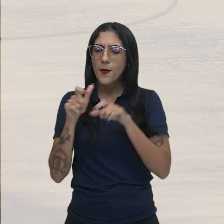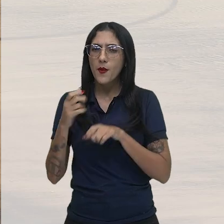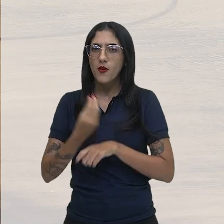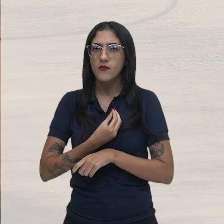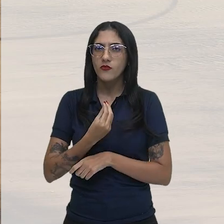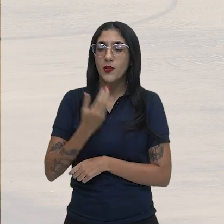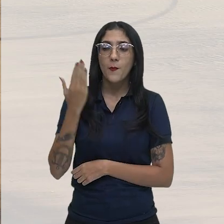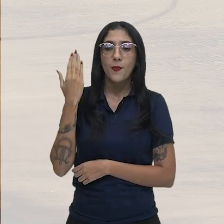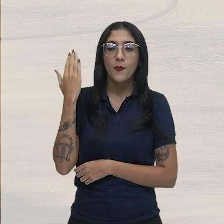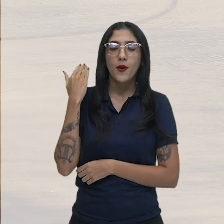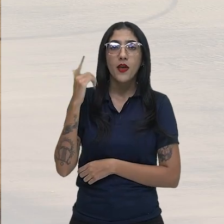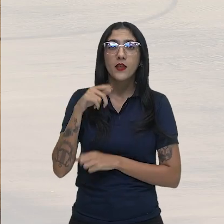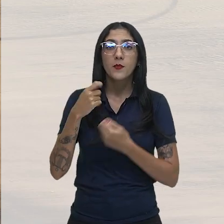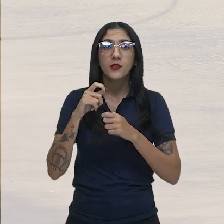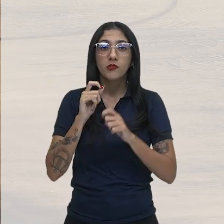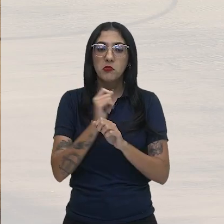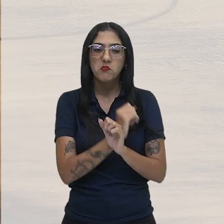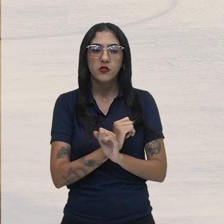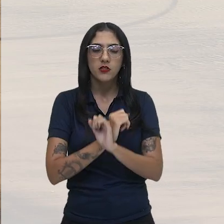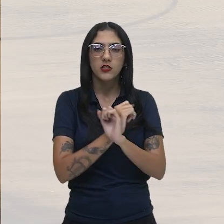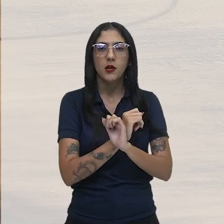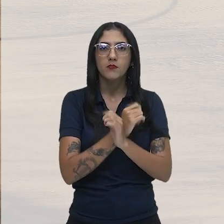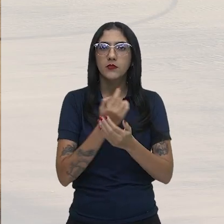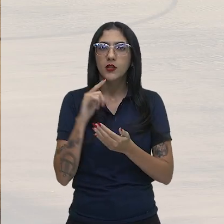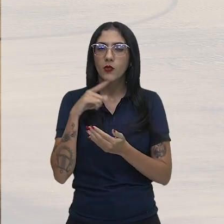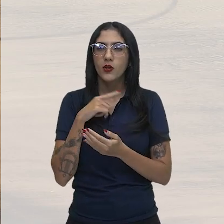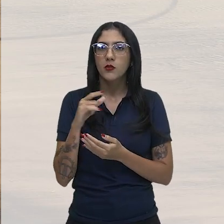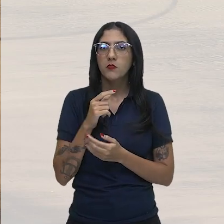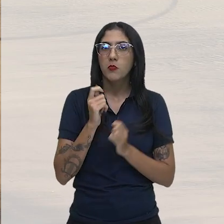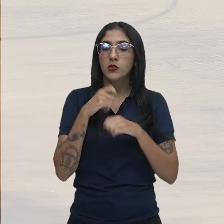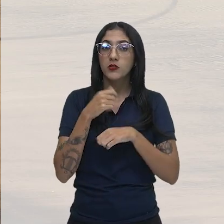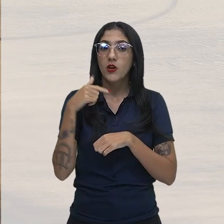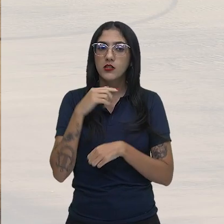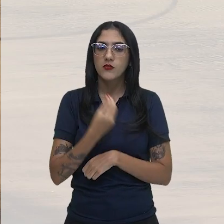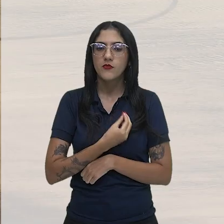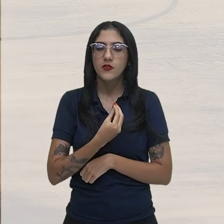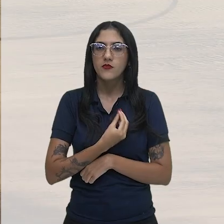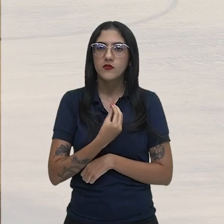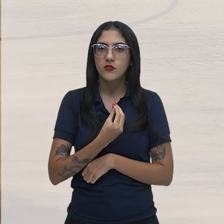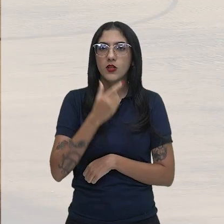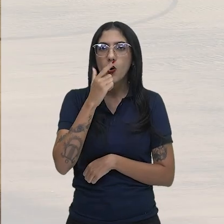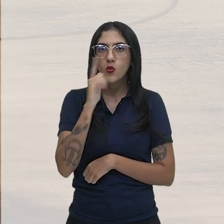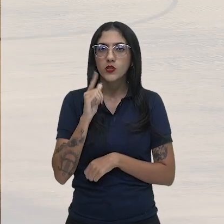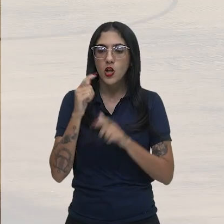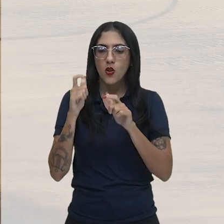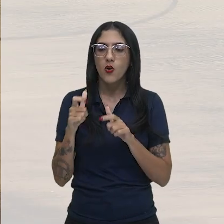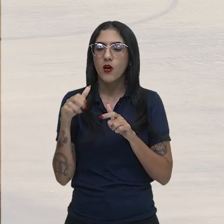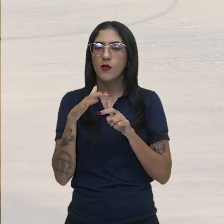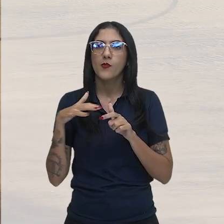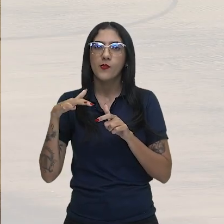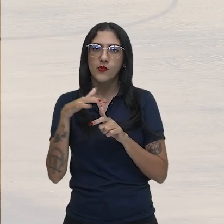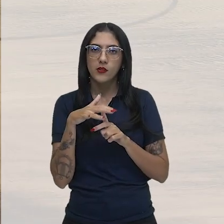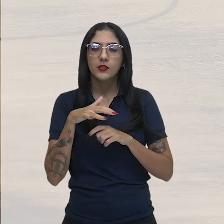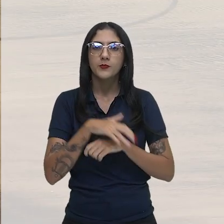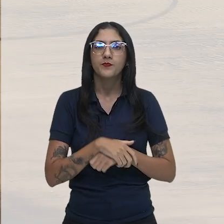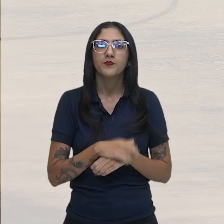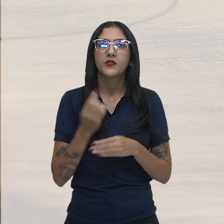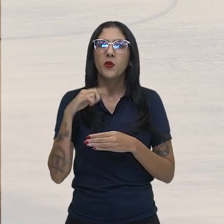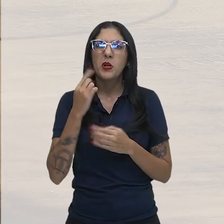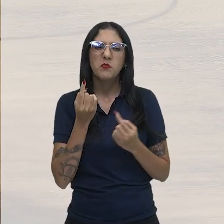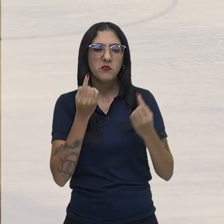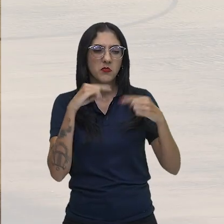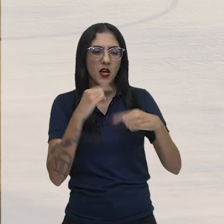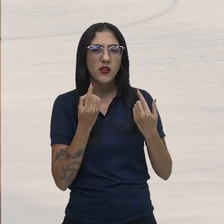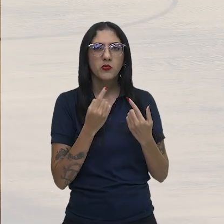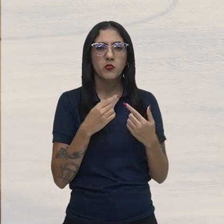época, eles precisavam se defender. E era uma maneira de eles sobreviverem ali nos espaços onde eles estavam, Eles lutavam